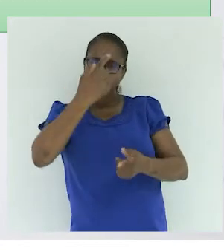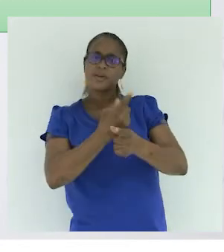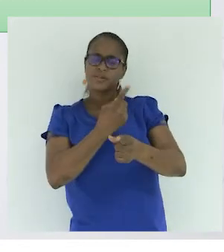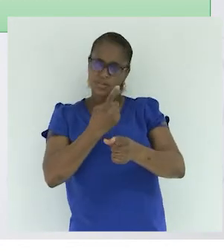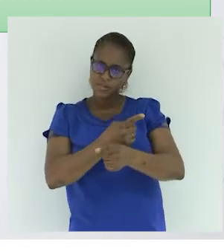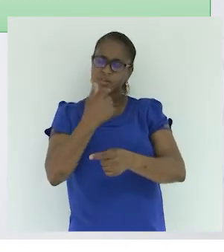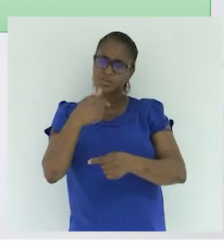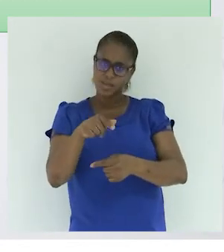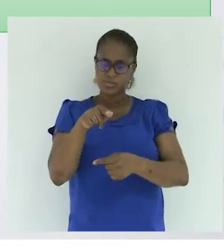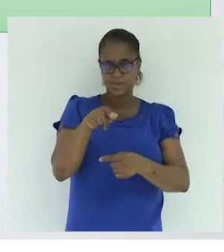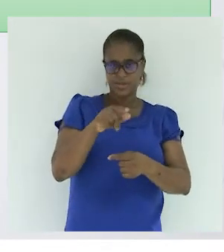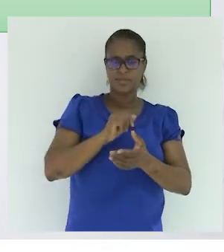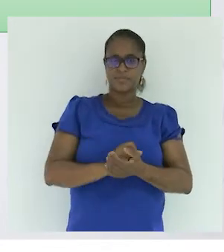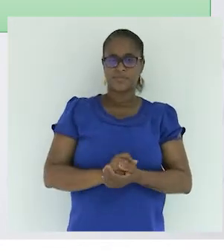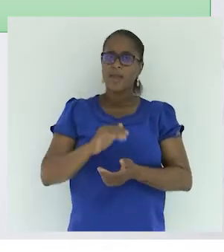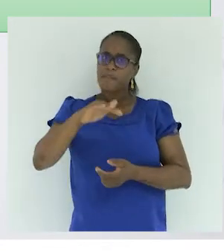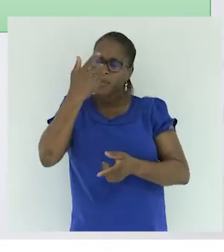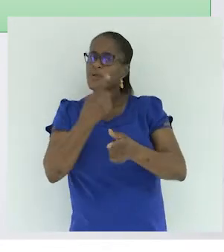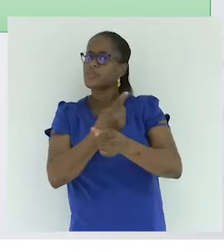característica que temos aqui